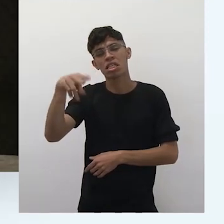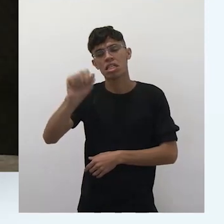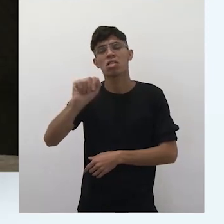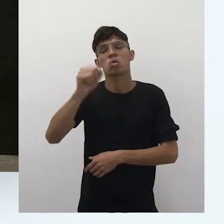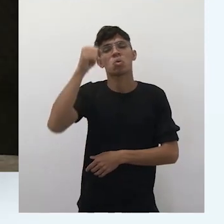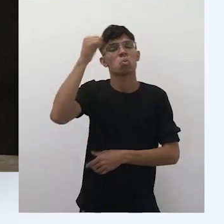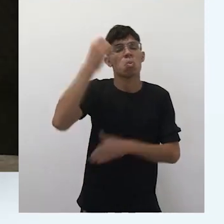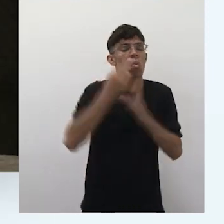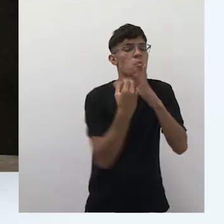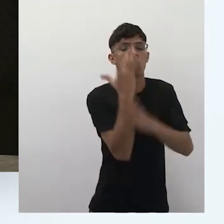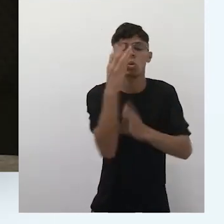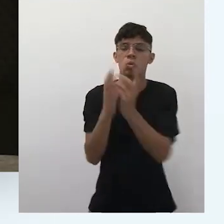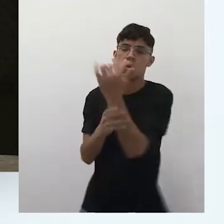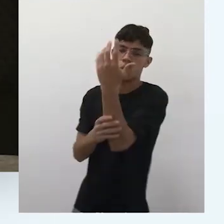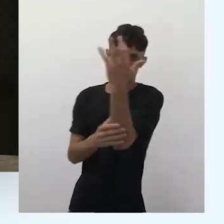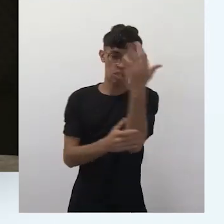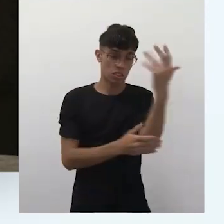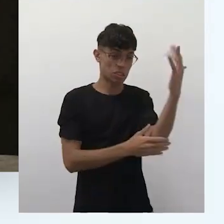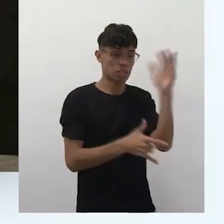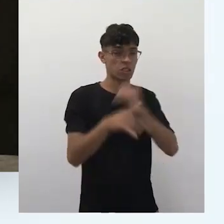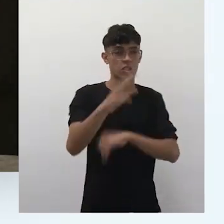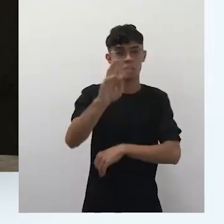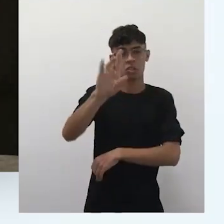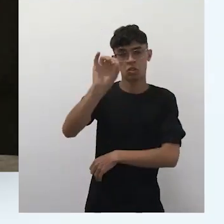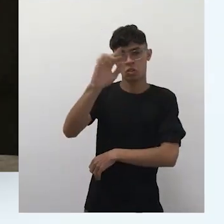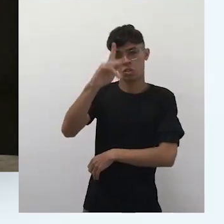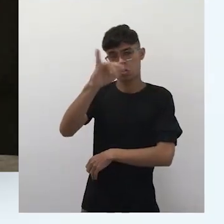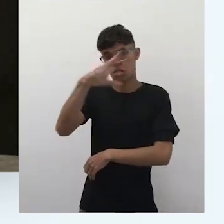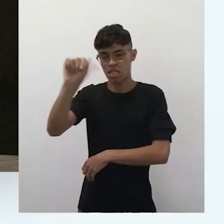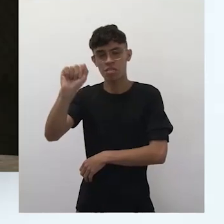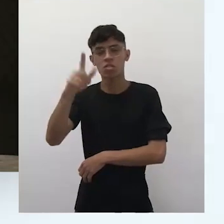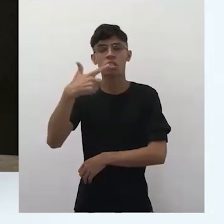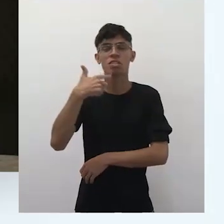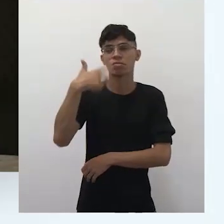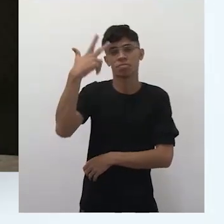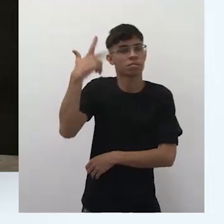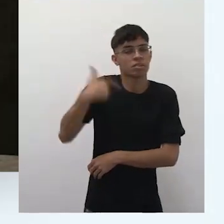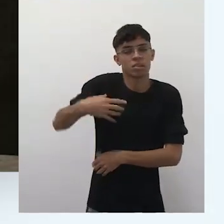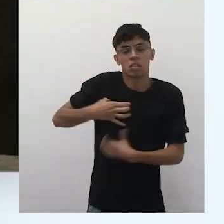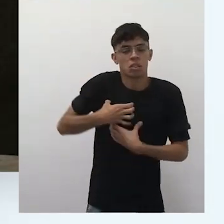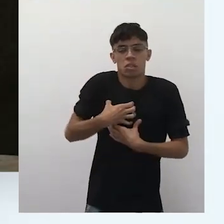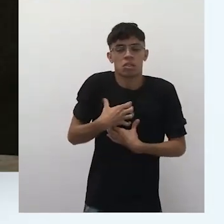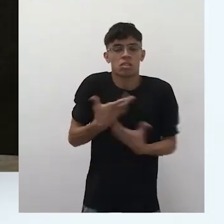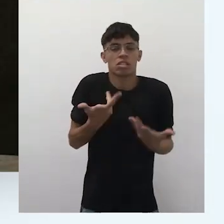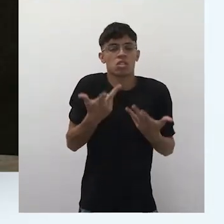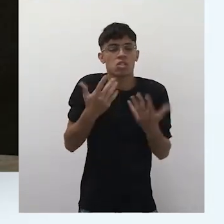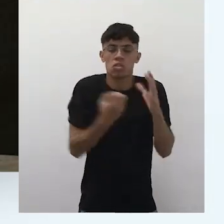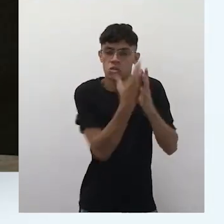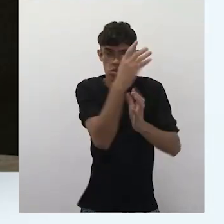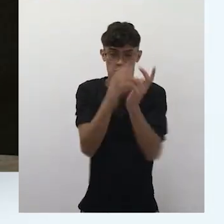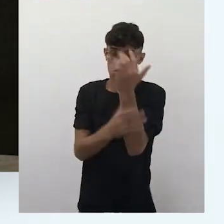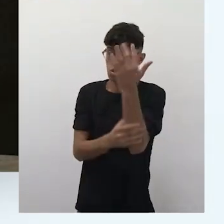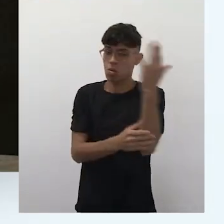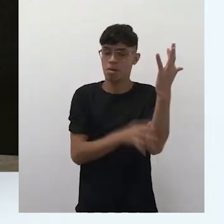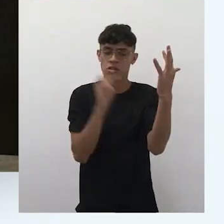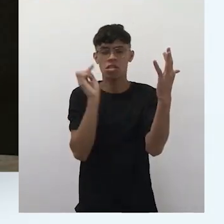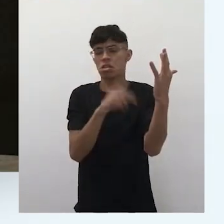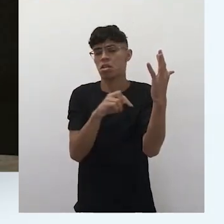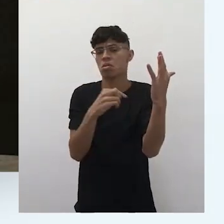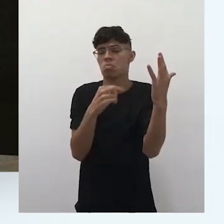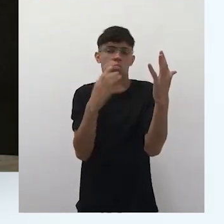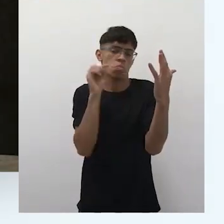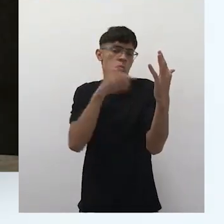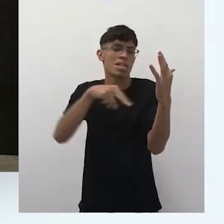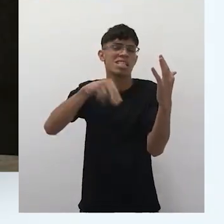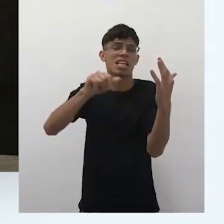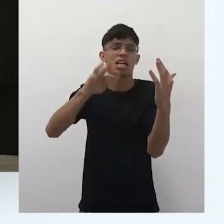é? Então, tem-se a impressão que ficou no senso comum que meio ambiente é natureza sem seres humanos. Né? E como